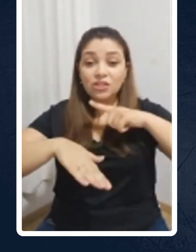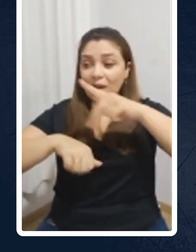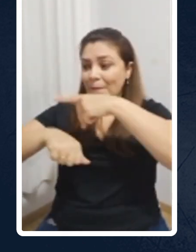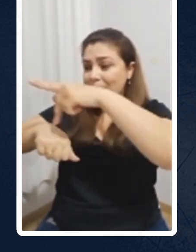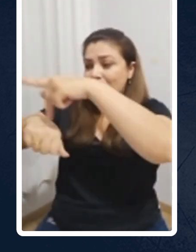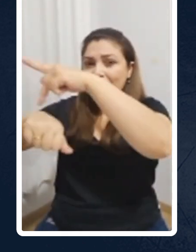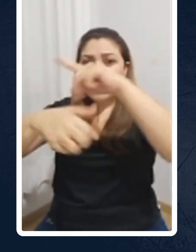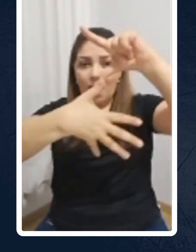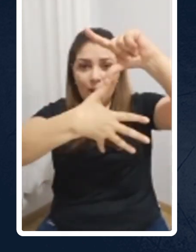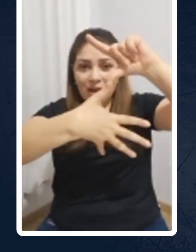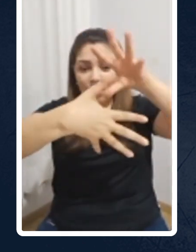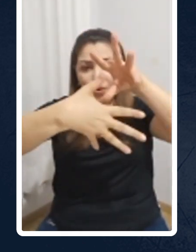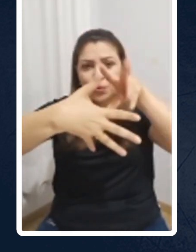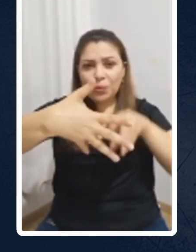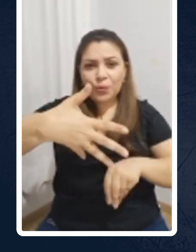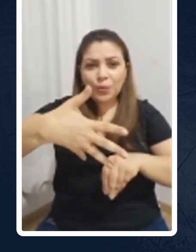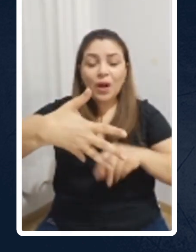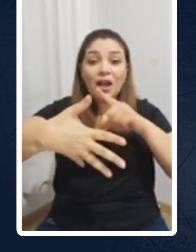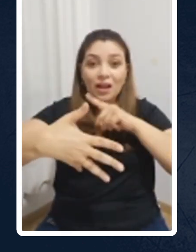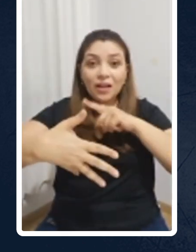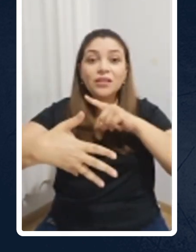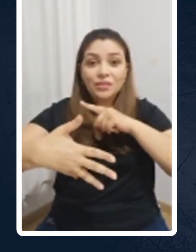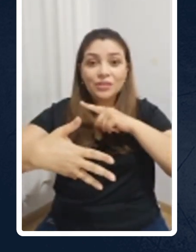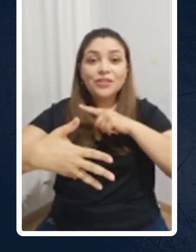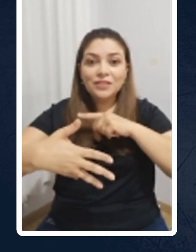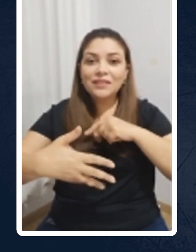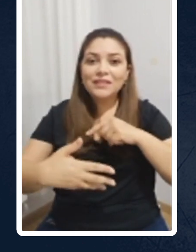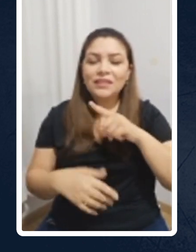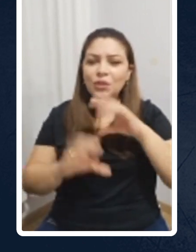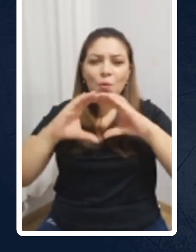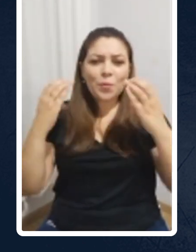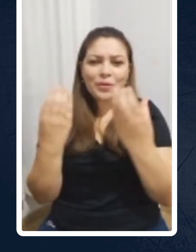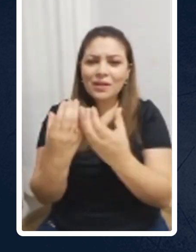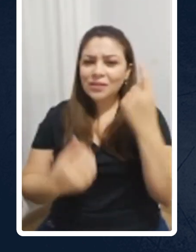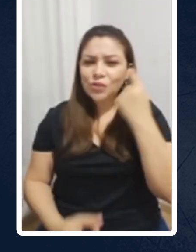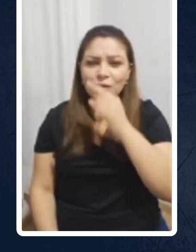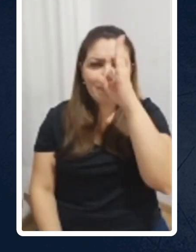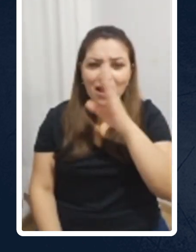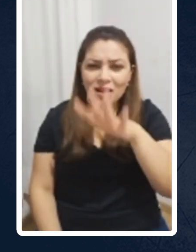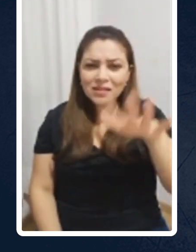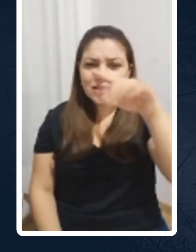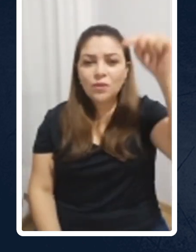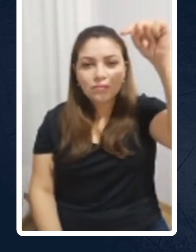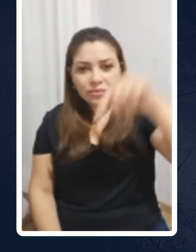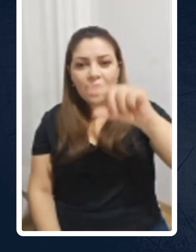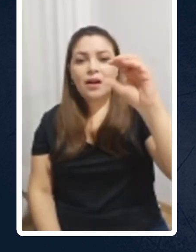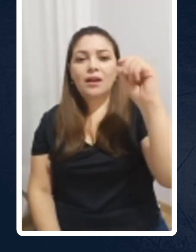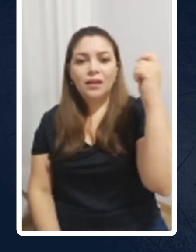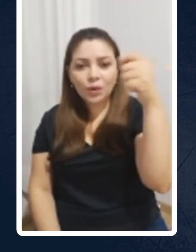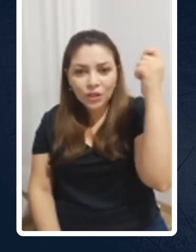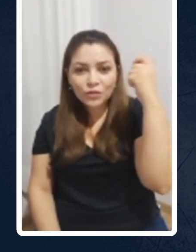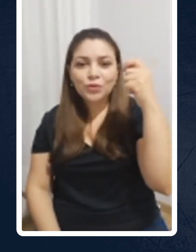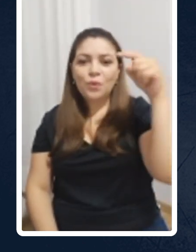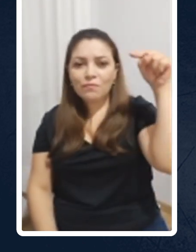Brasil desceu. E eles saíram em caminhada até